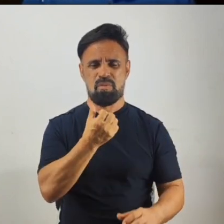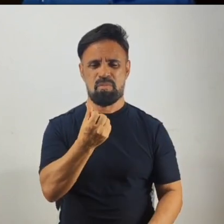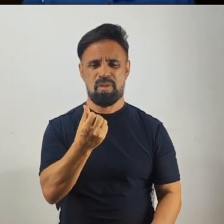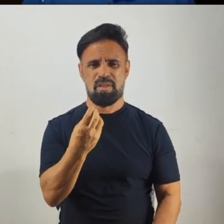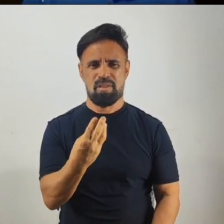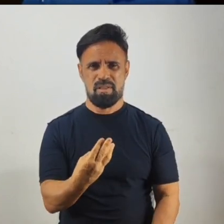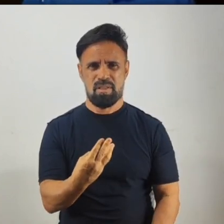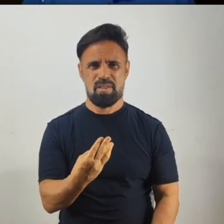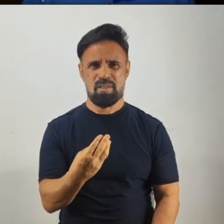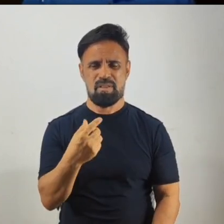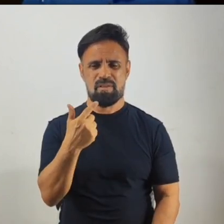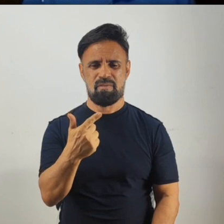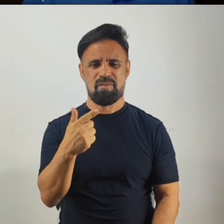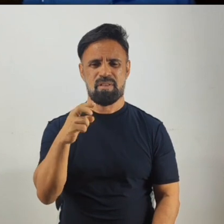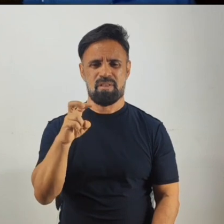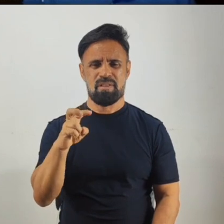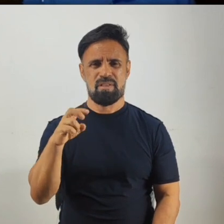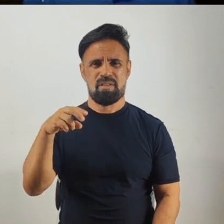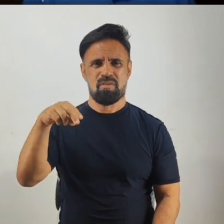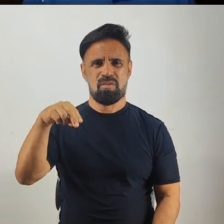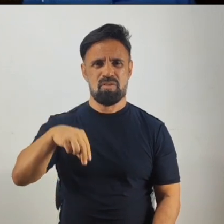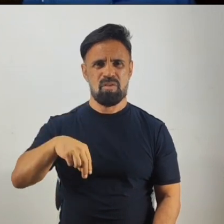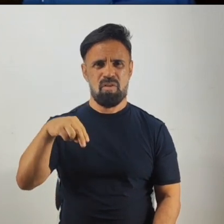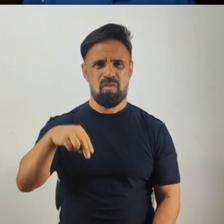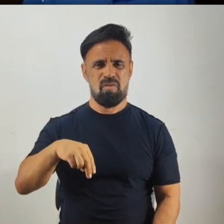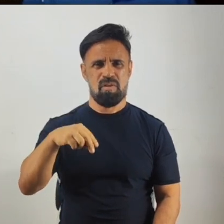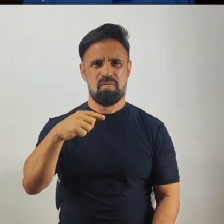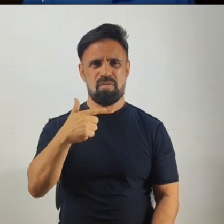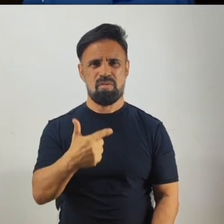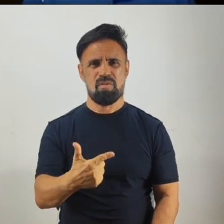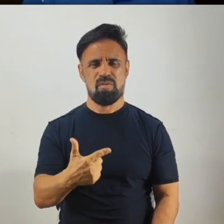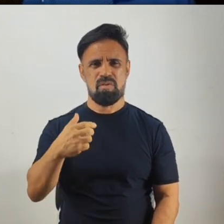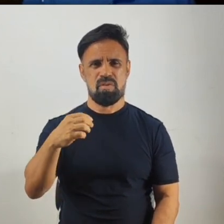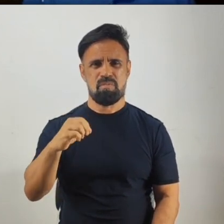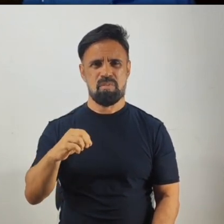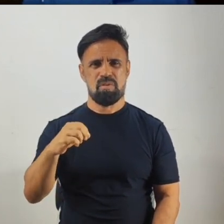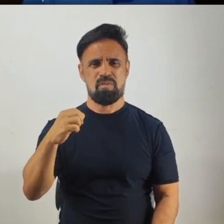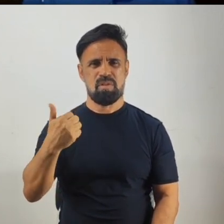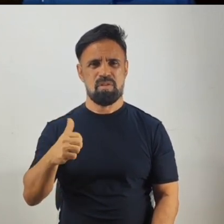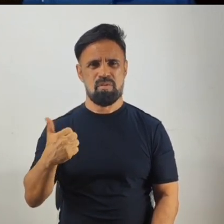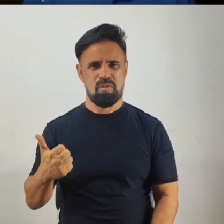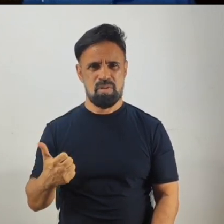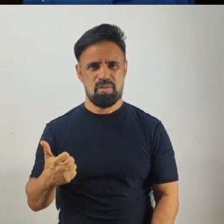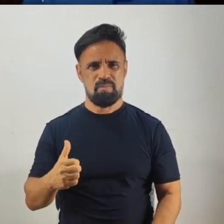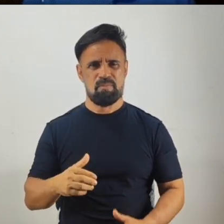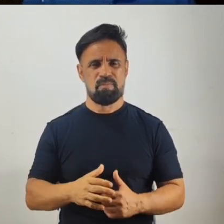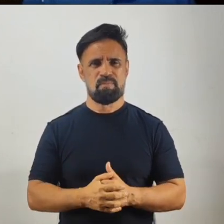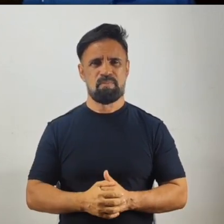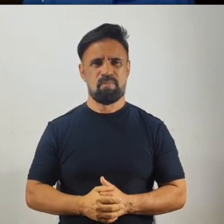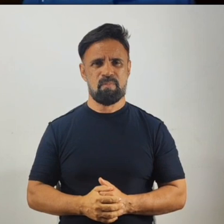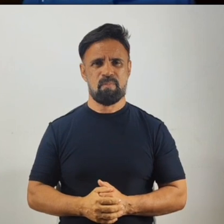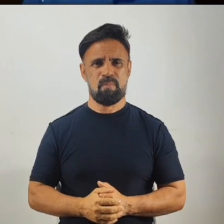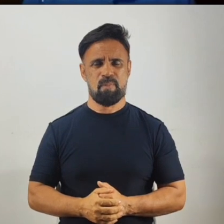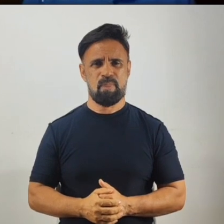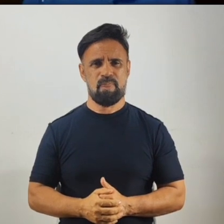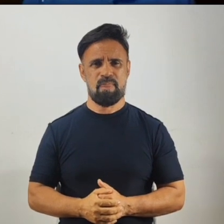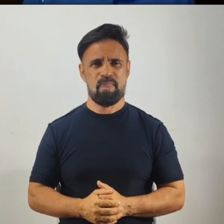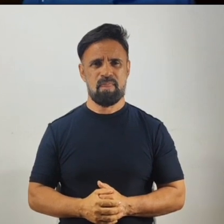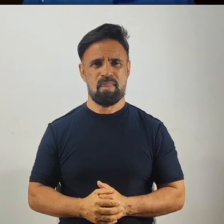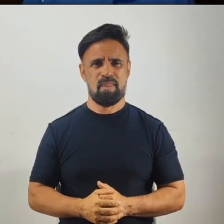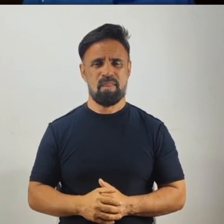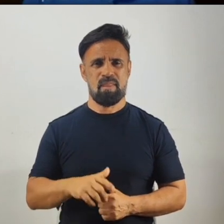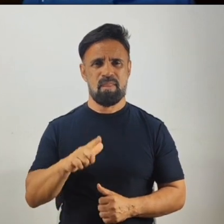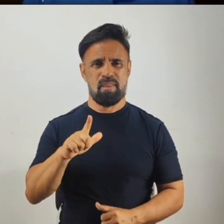RDC número 63, de 25 de novembro de 2011.